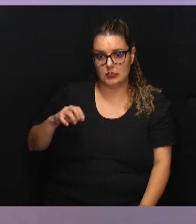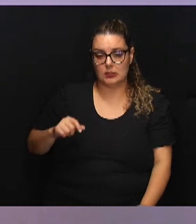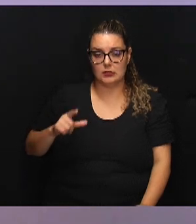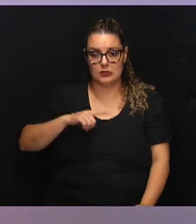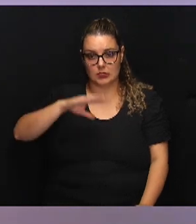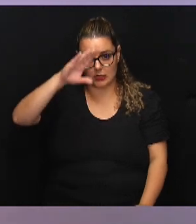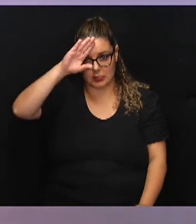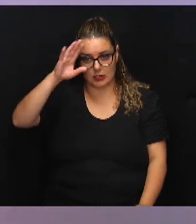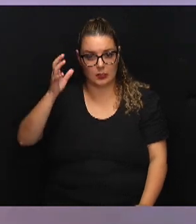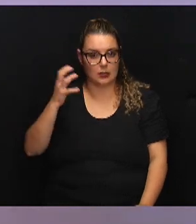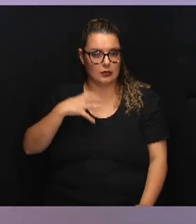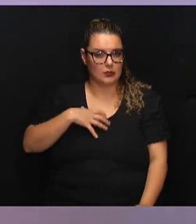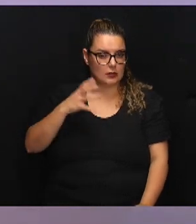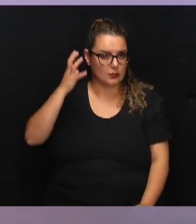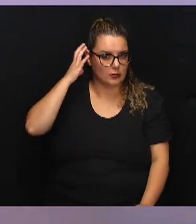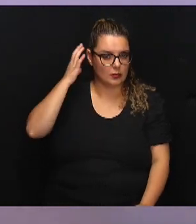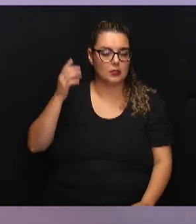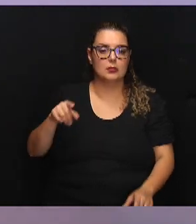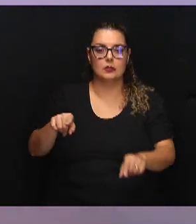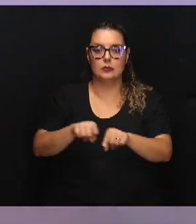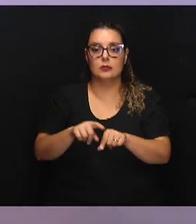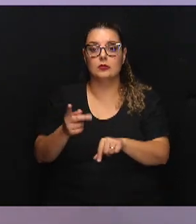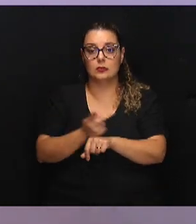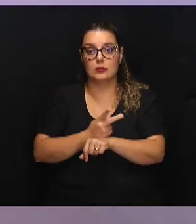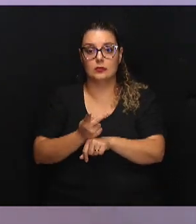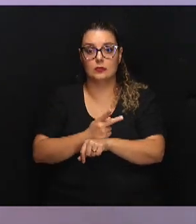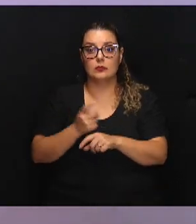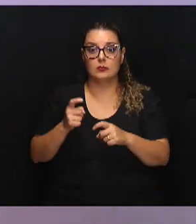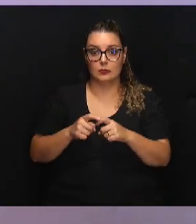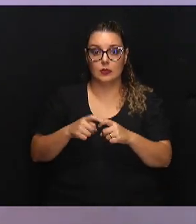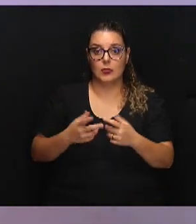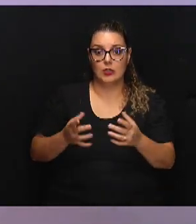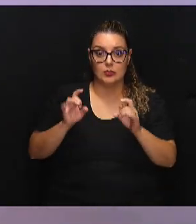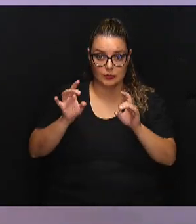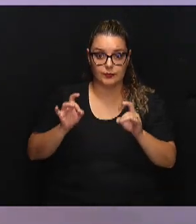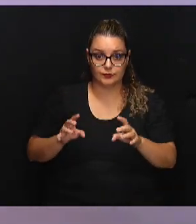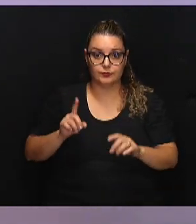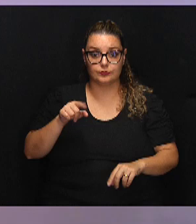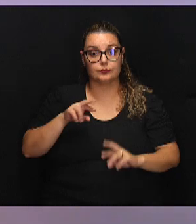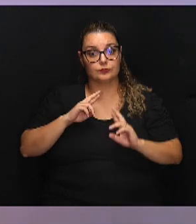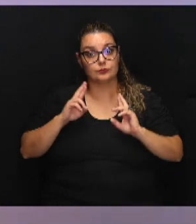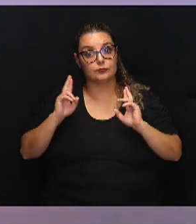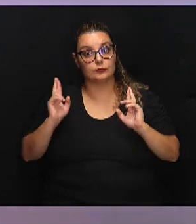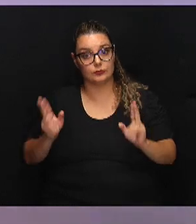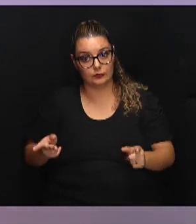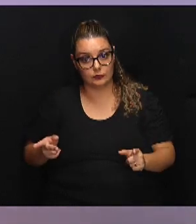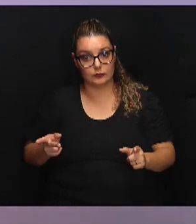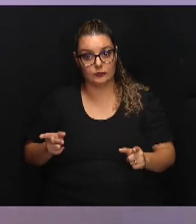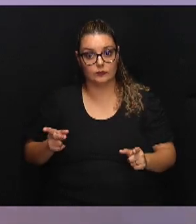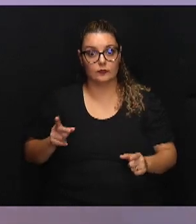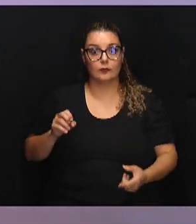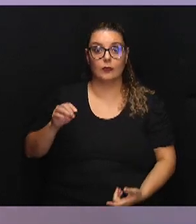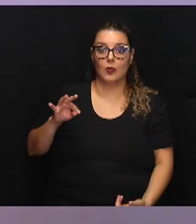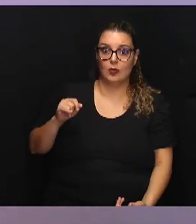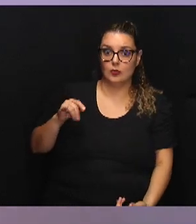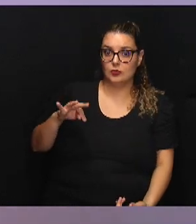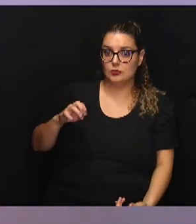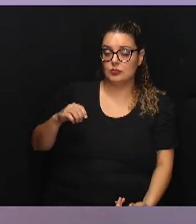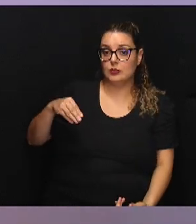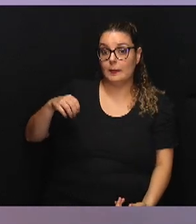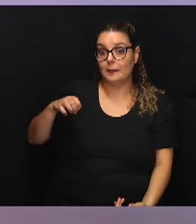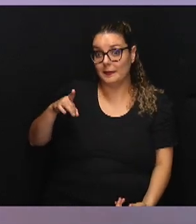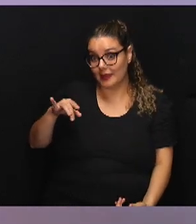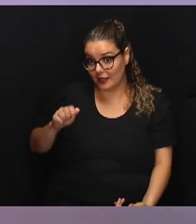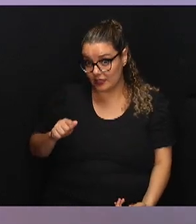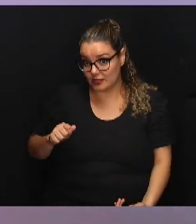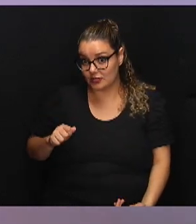de ouvido tampado, também tem que procurar o otorrino, porque aí é um diferencial com uma otite média aguda, por exemplo.